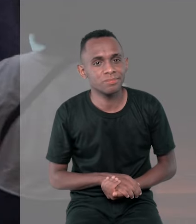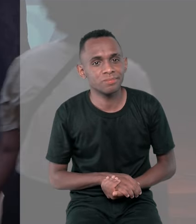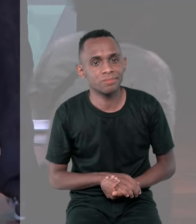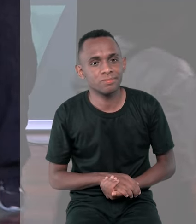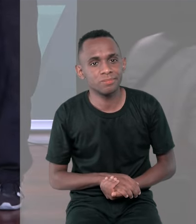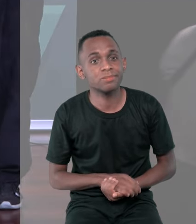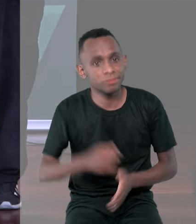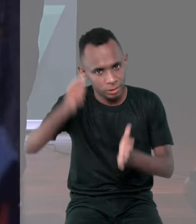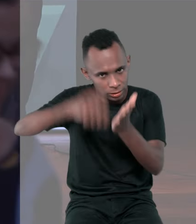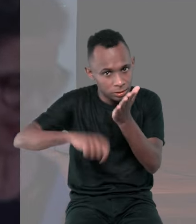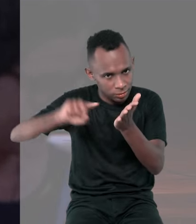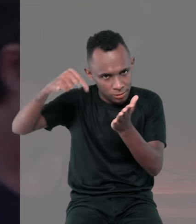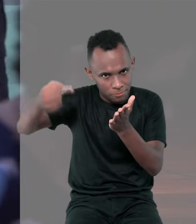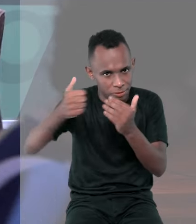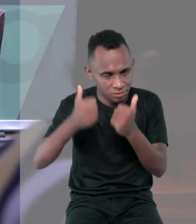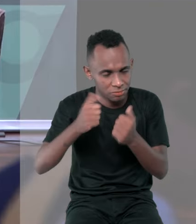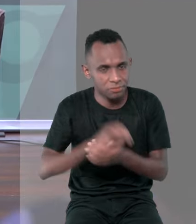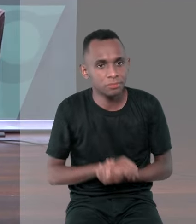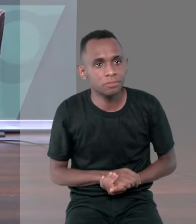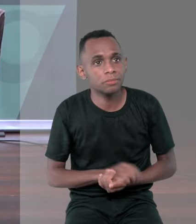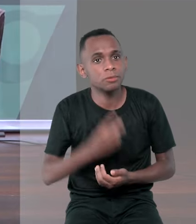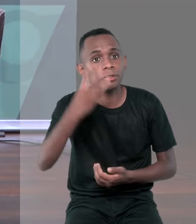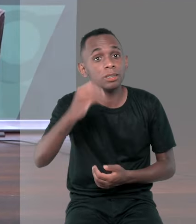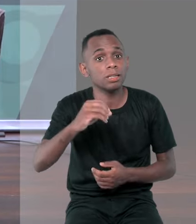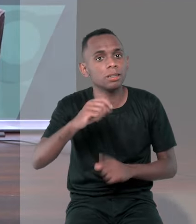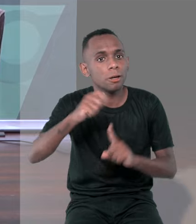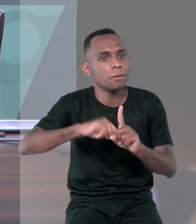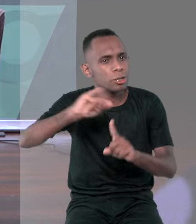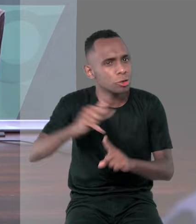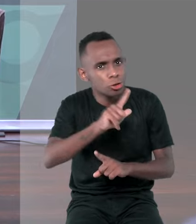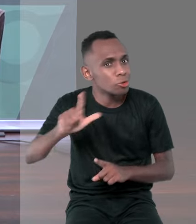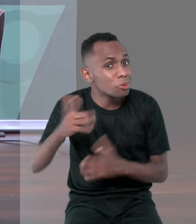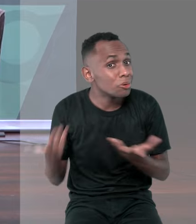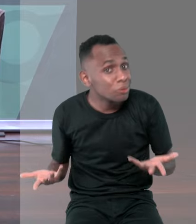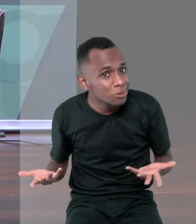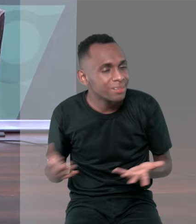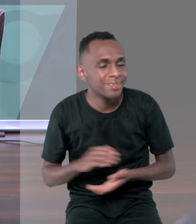Ah, vou autografar daqui a pouco. 30 de julho.